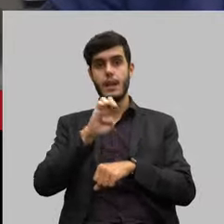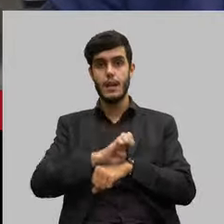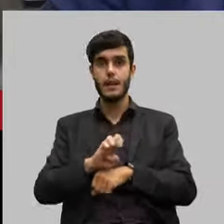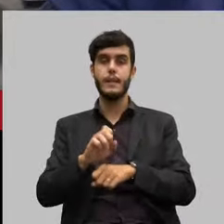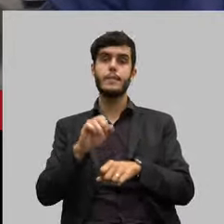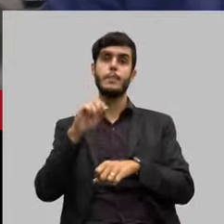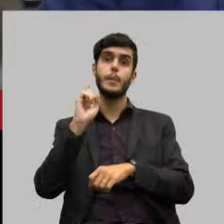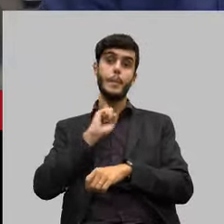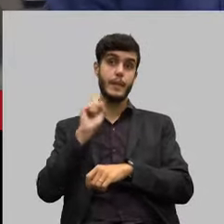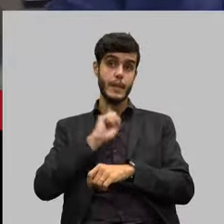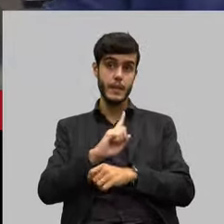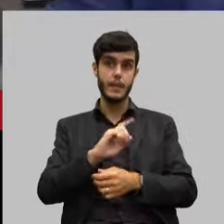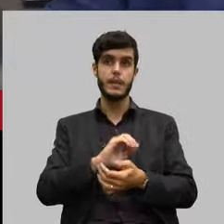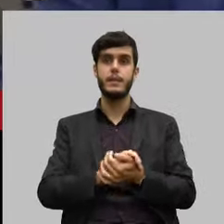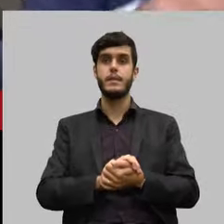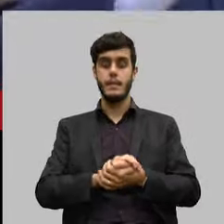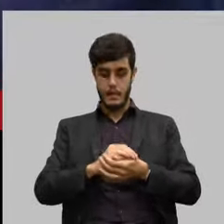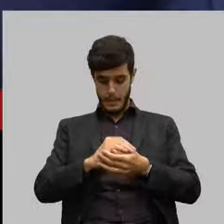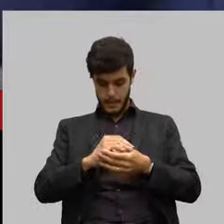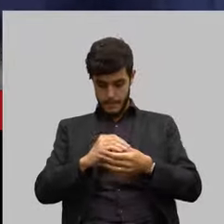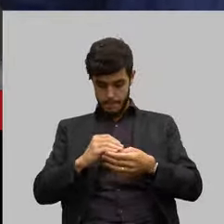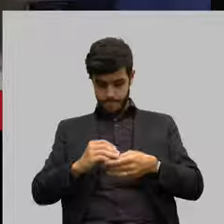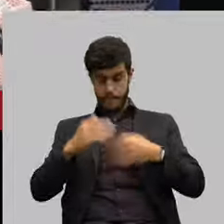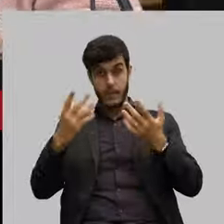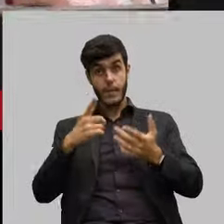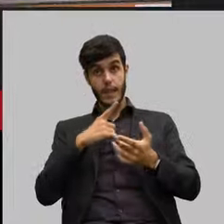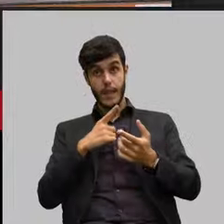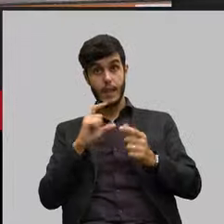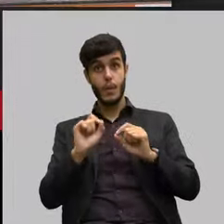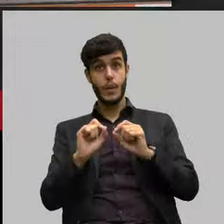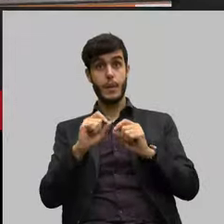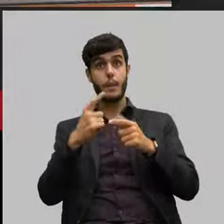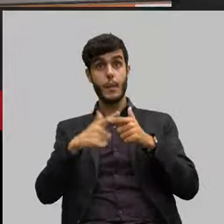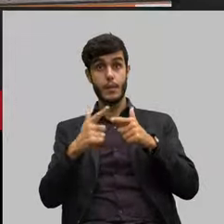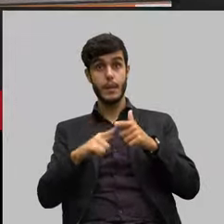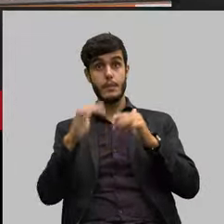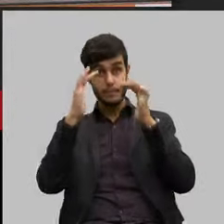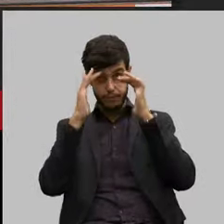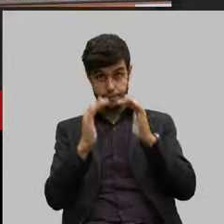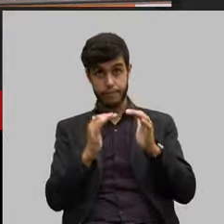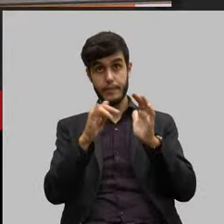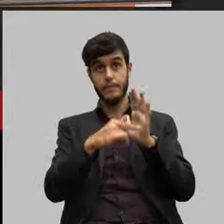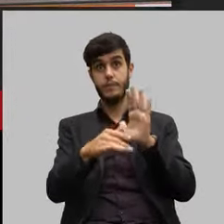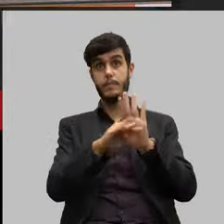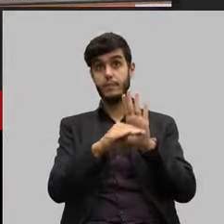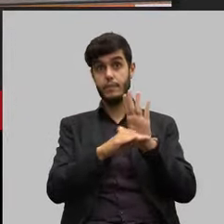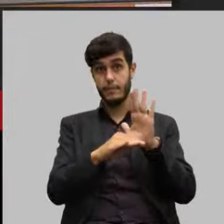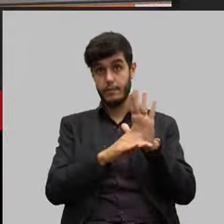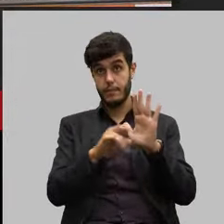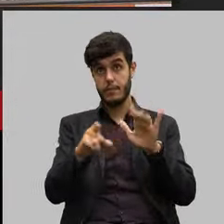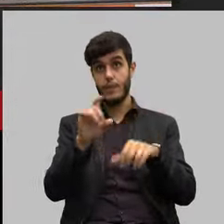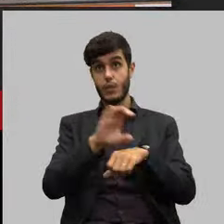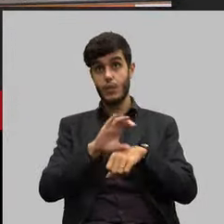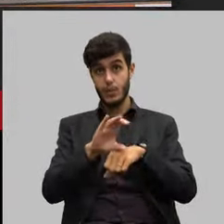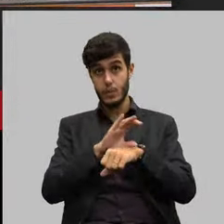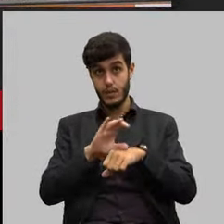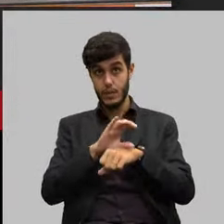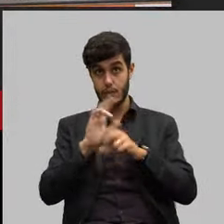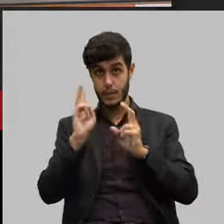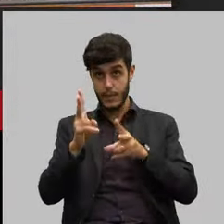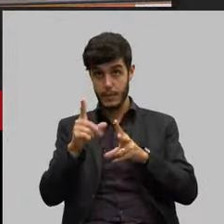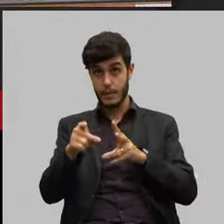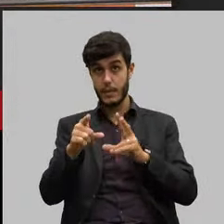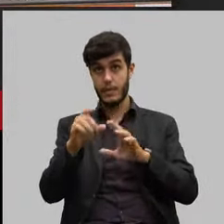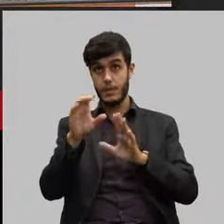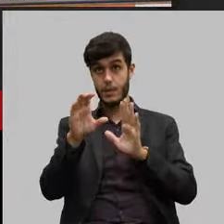de Minas Gerais E aí nós temos um problema de descumprimento do mínimo constitucional o mesmo aconteceu com a saúde o problema de se